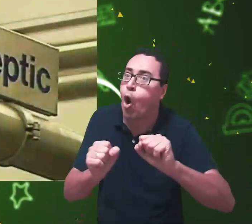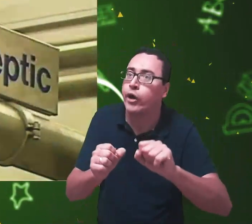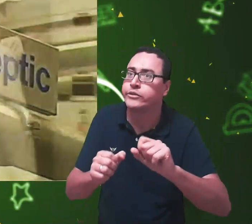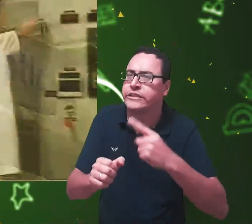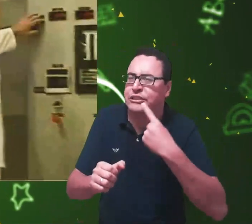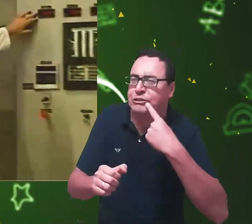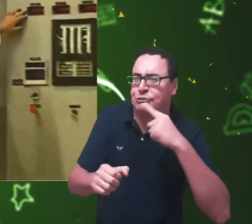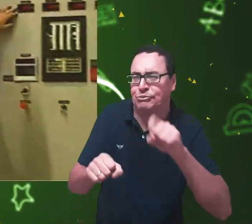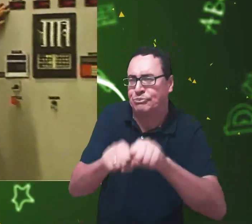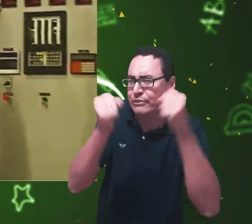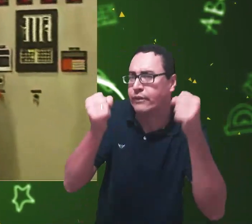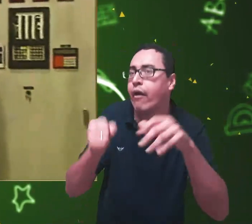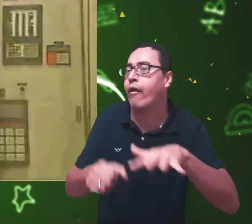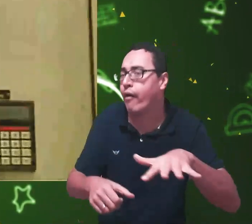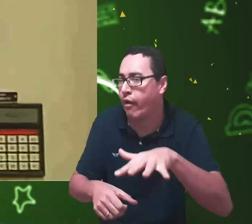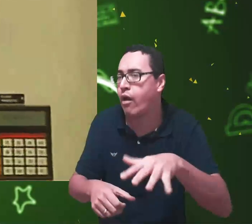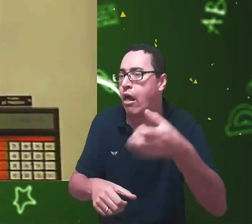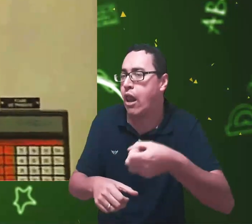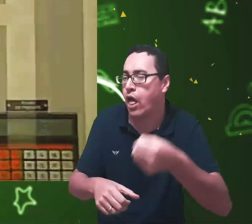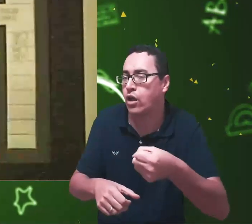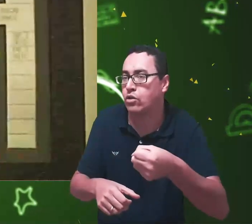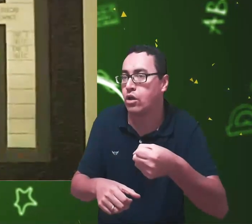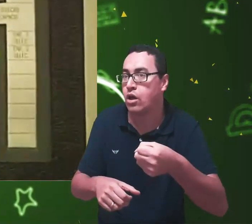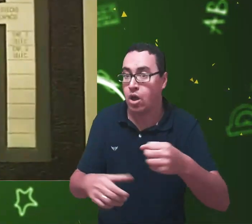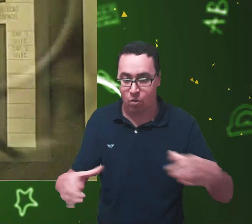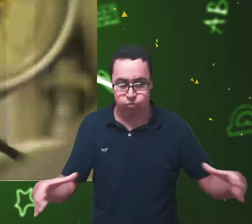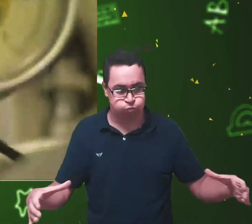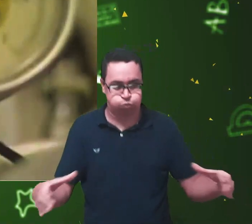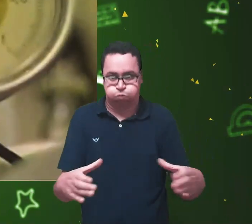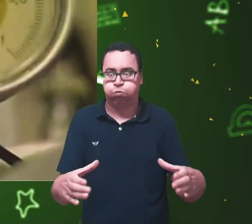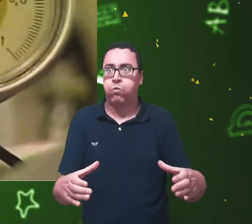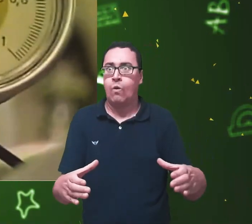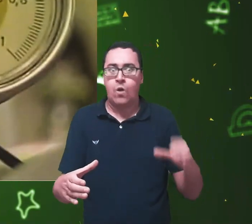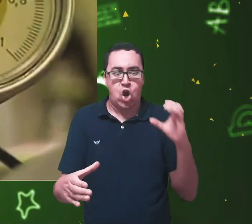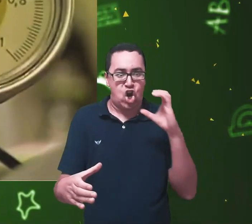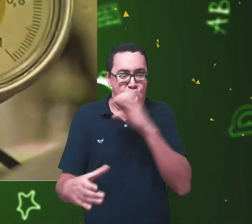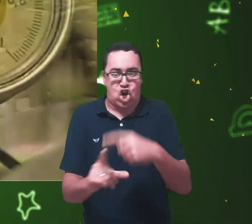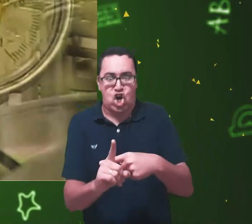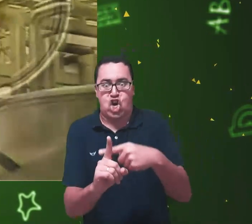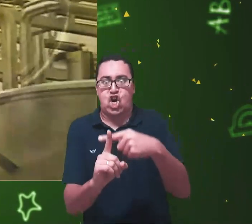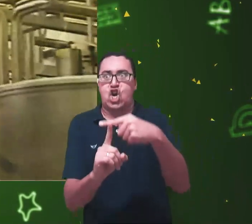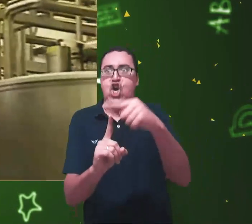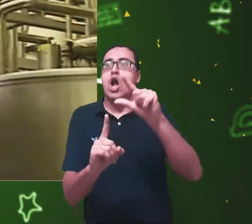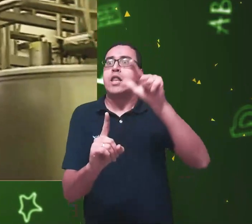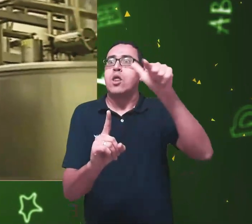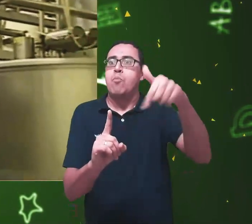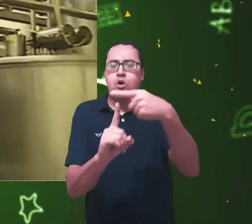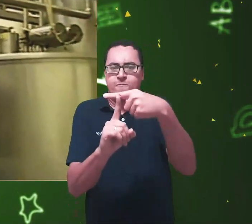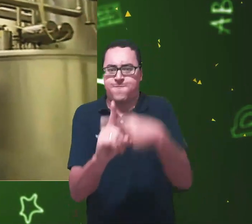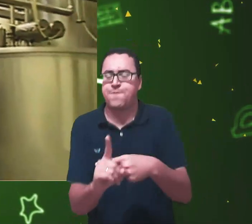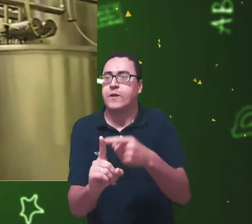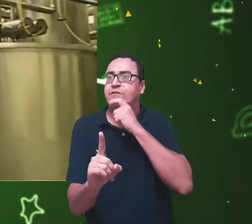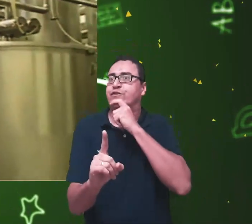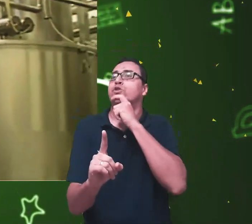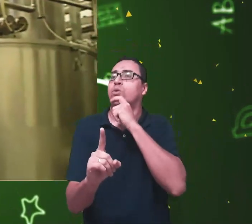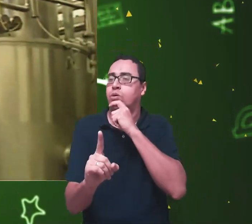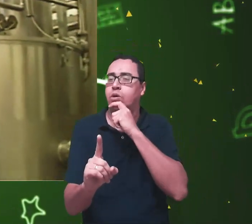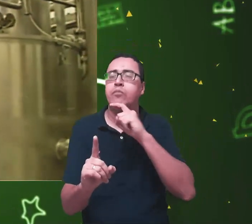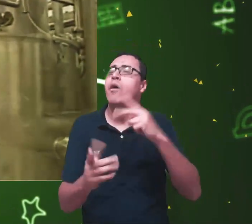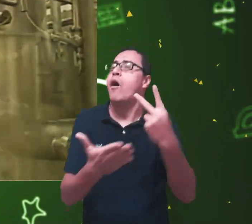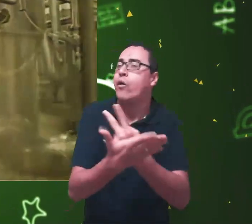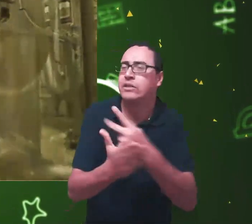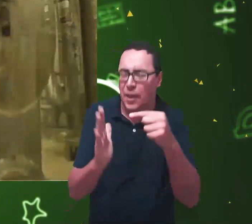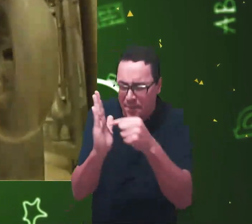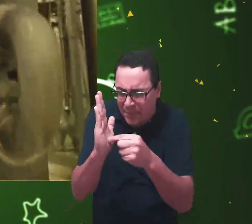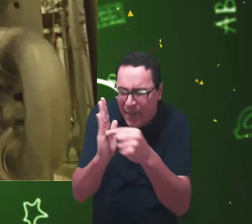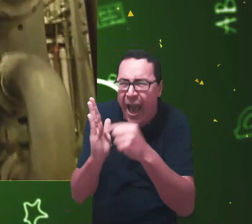leite. Estas máquinas esquentam o leite e depois esfriam rapidinho. Assim, as bactérias são